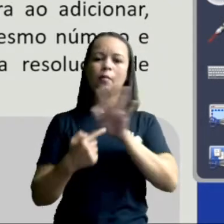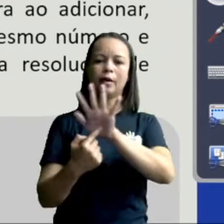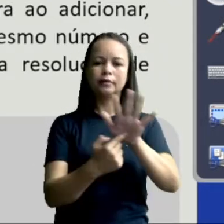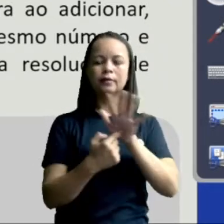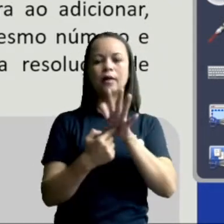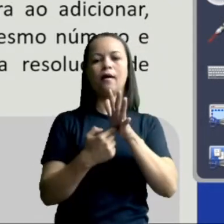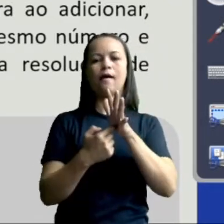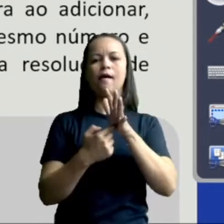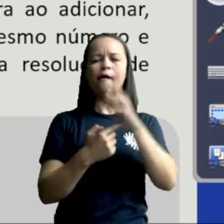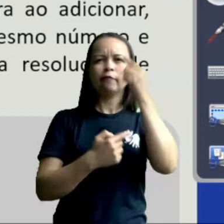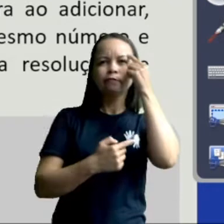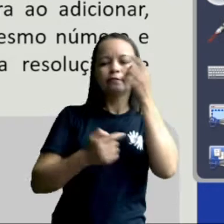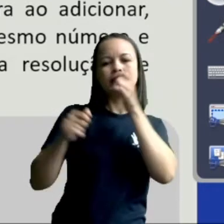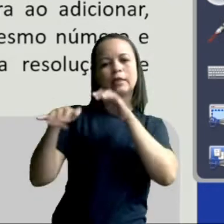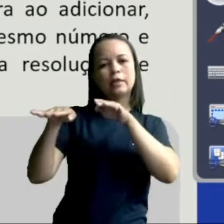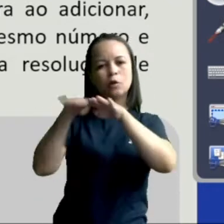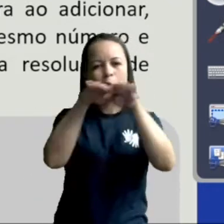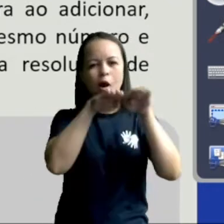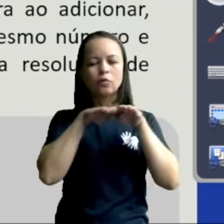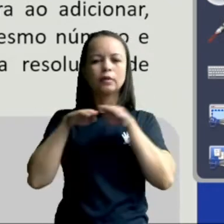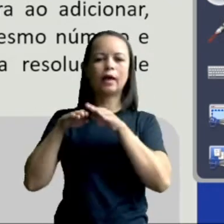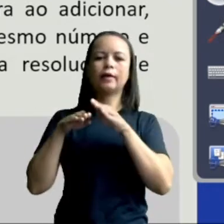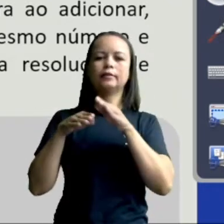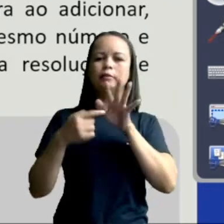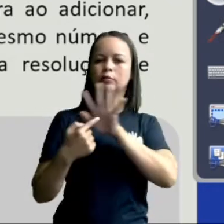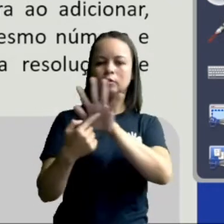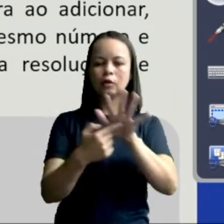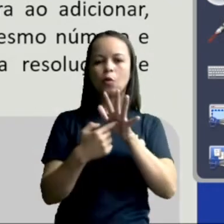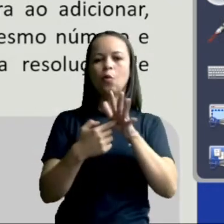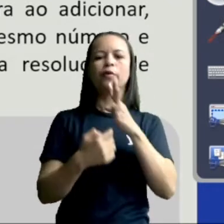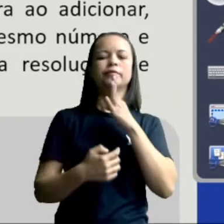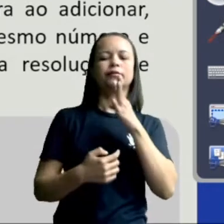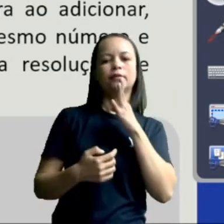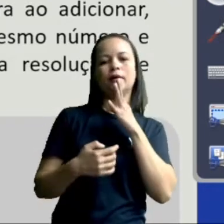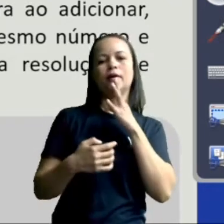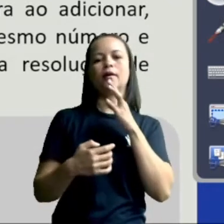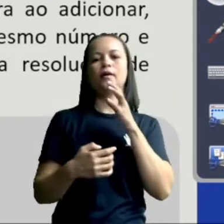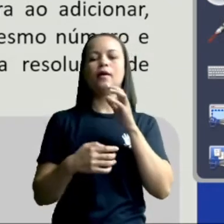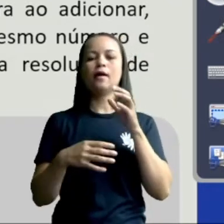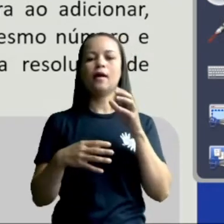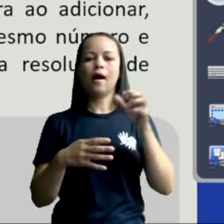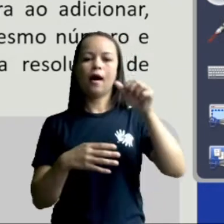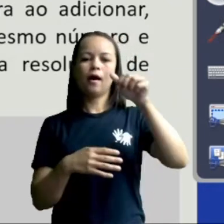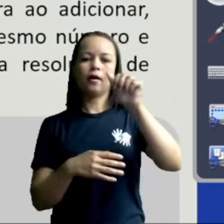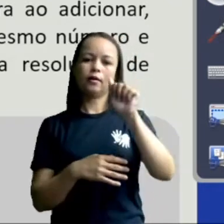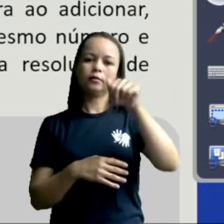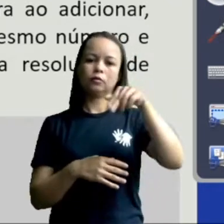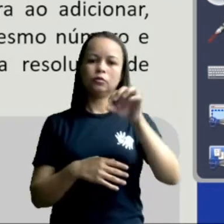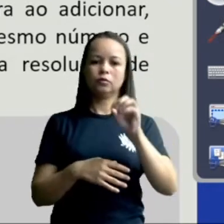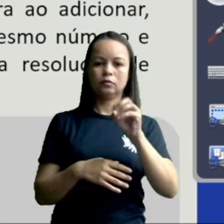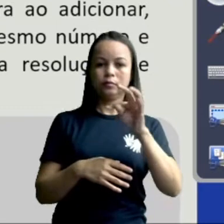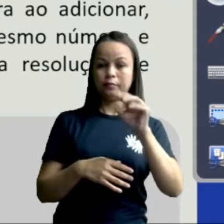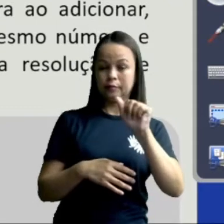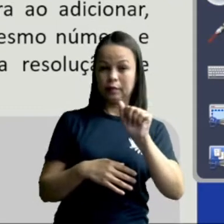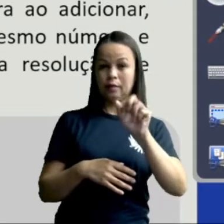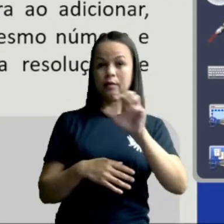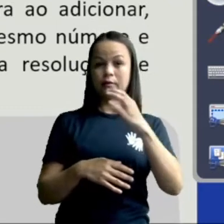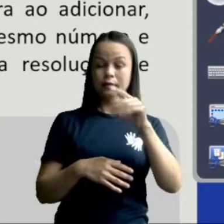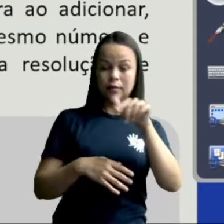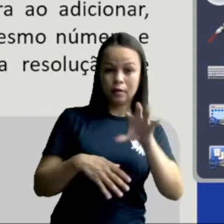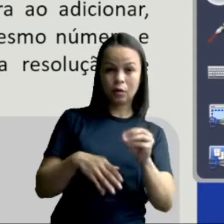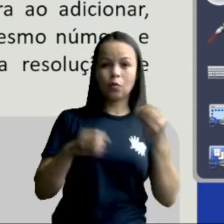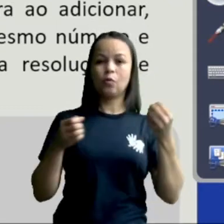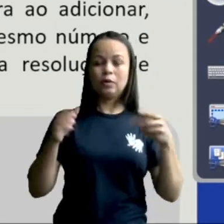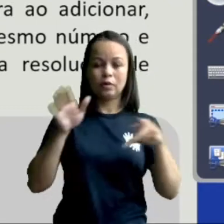ideia de igualdade, identificar as notações, conhecer a notação, conhecer as propriedades que nós temos de